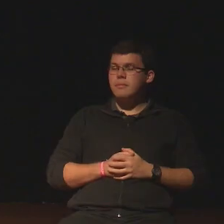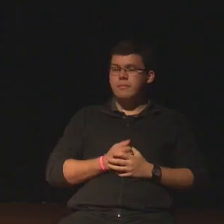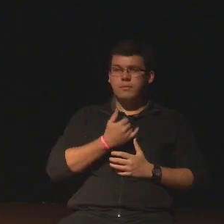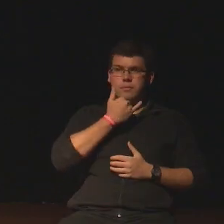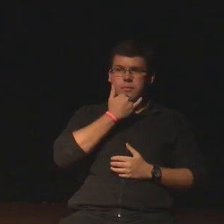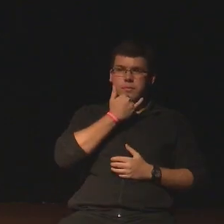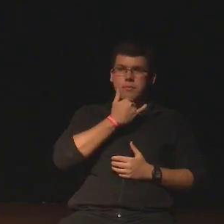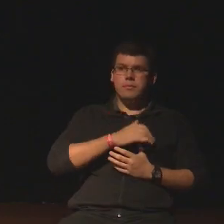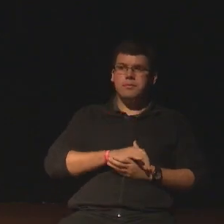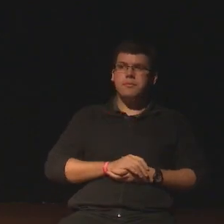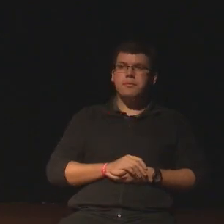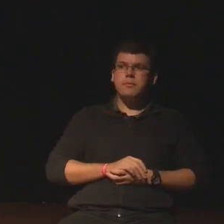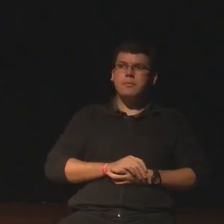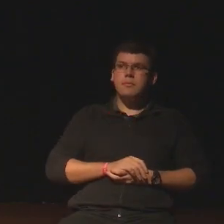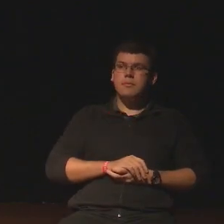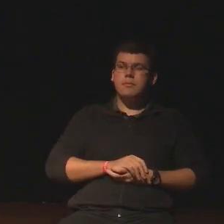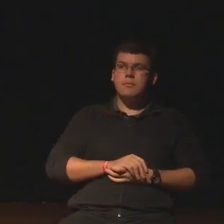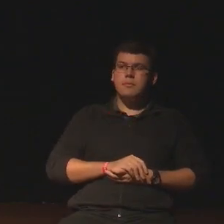segundo.